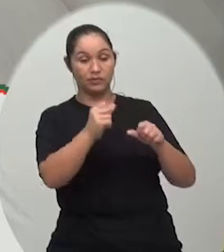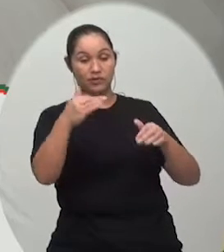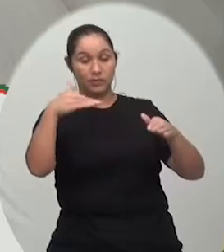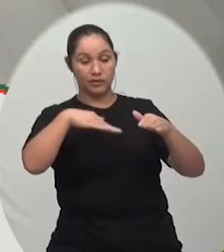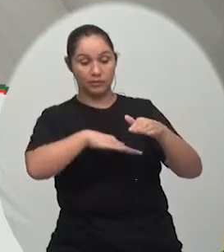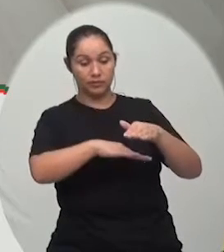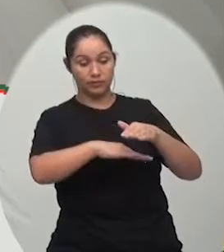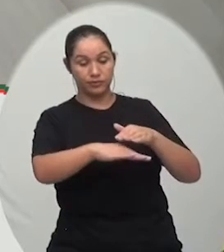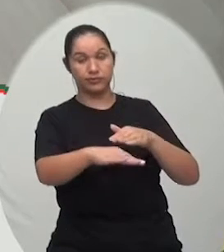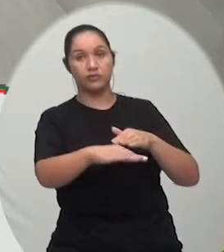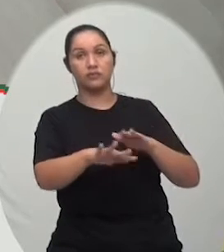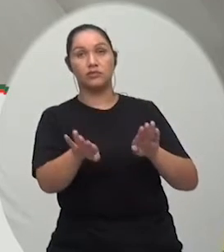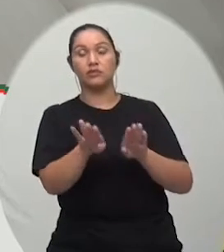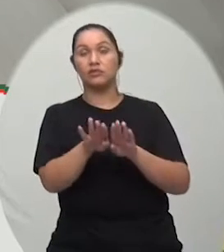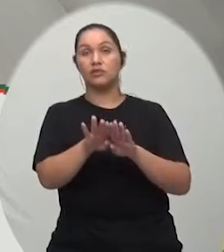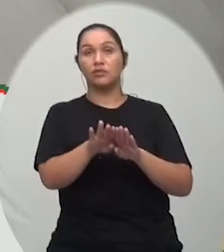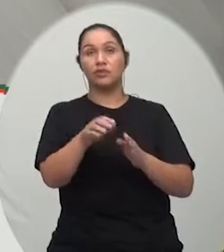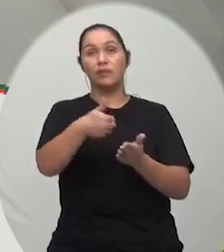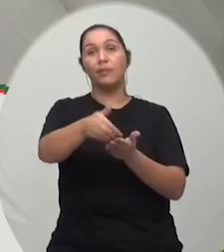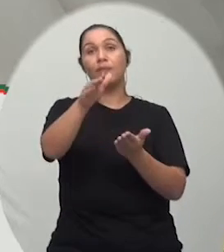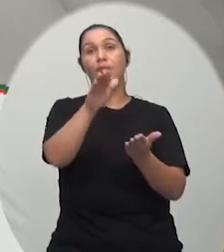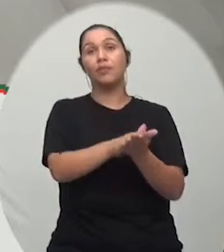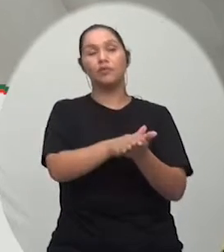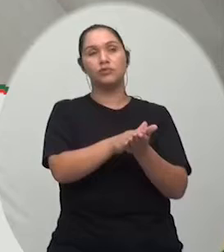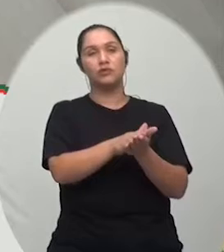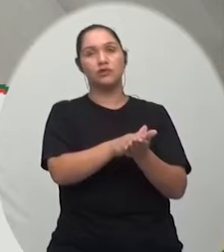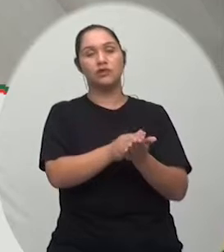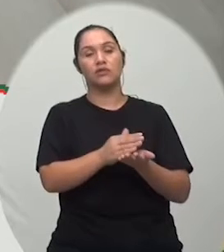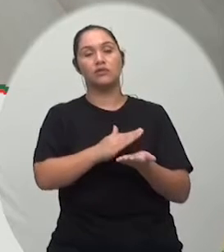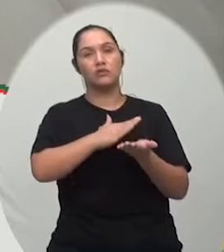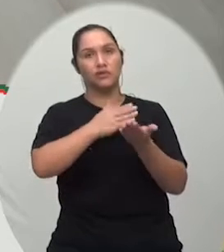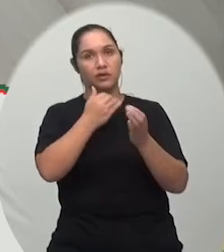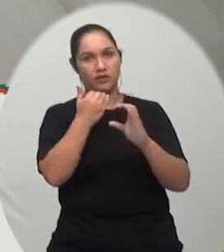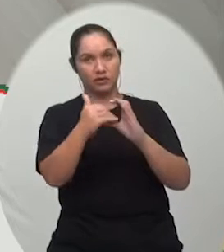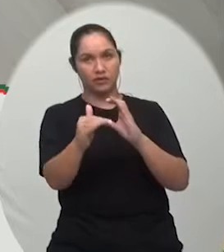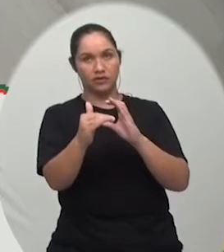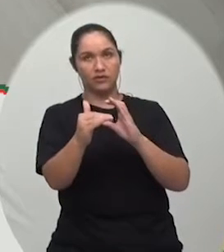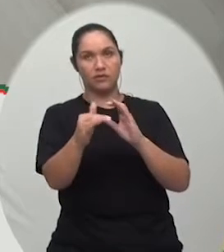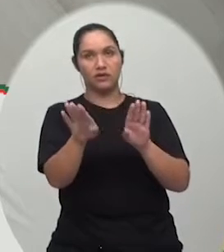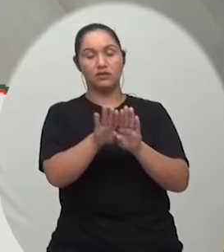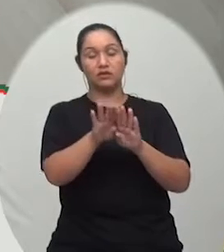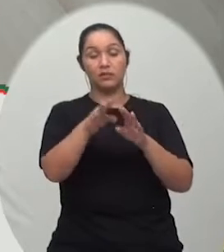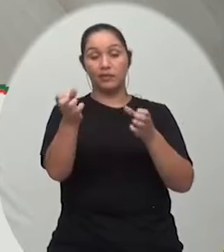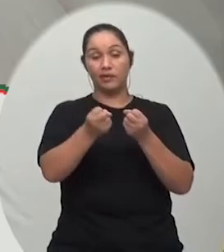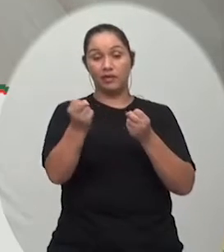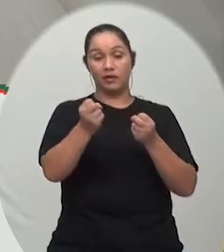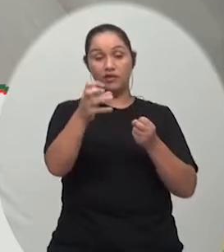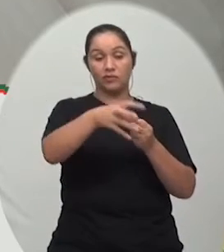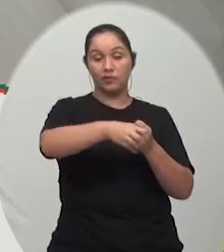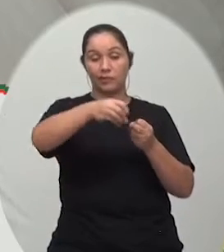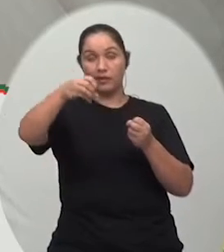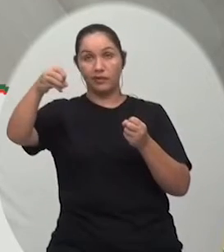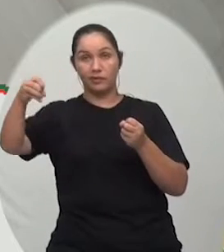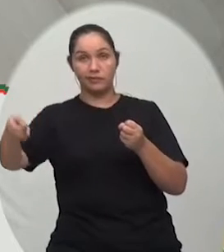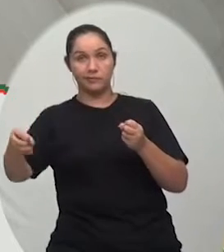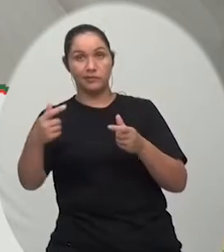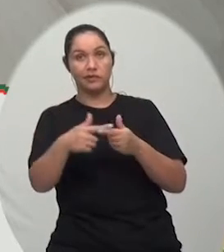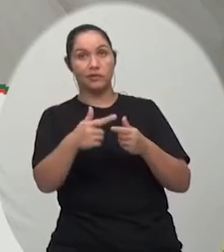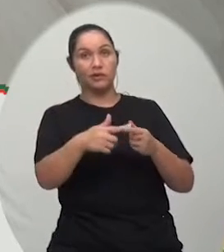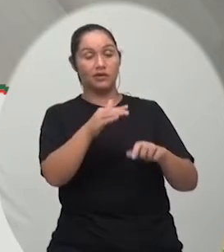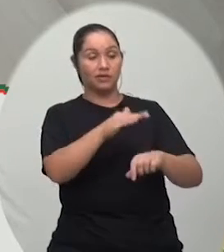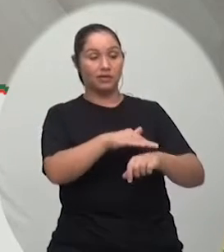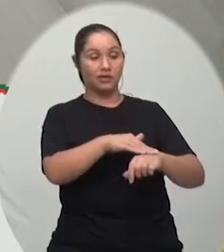permanentes? Terceiro, quantas multas foram aplicadas e quantos veículos foram removidos por estarem estacionados em horários